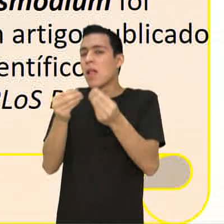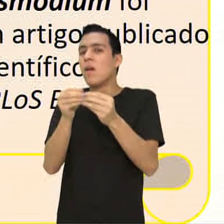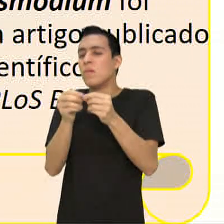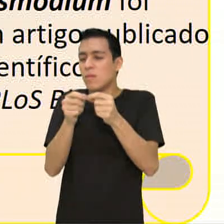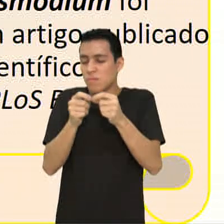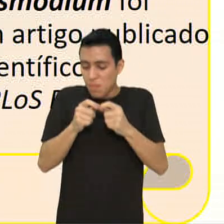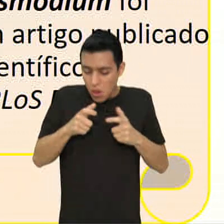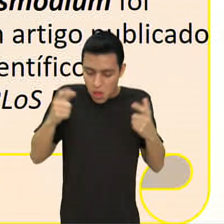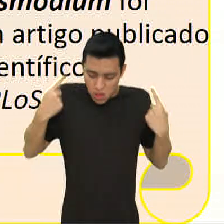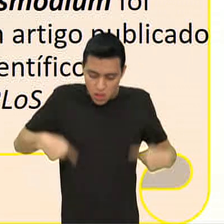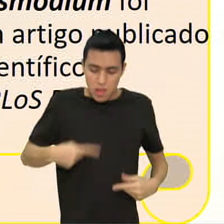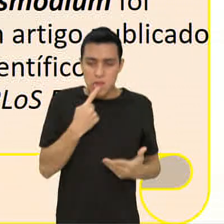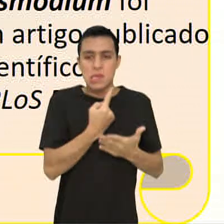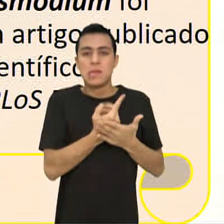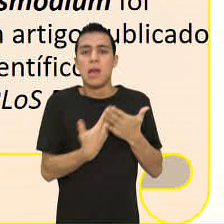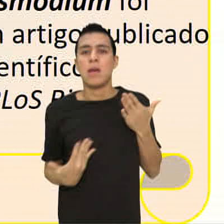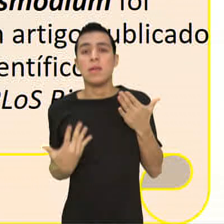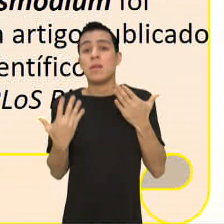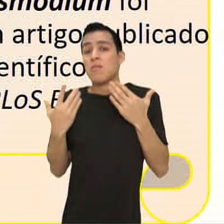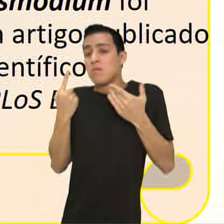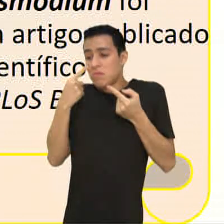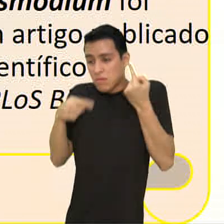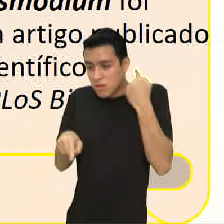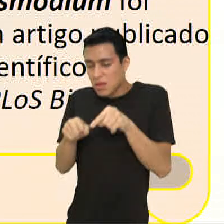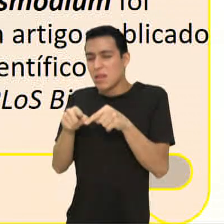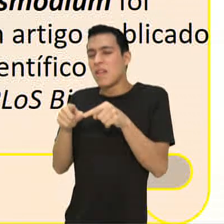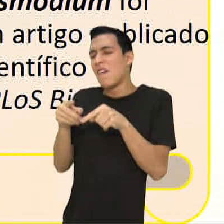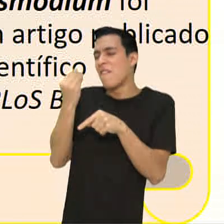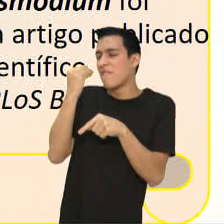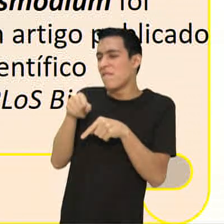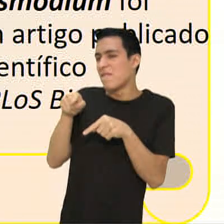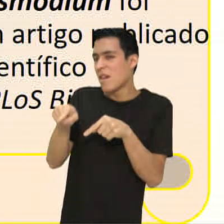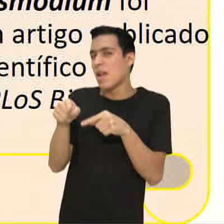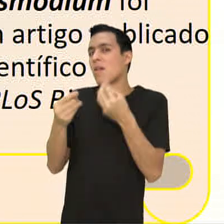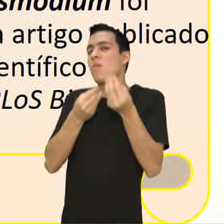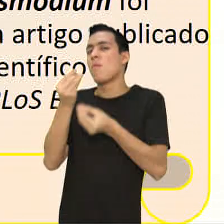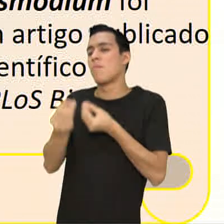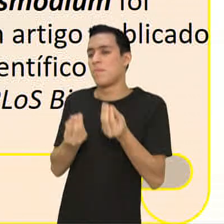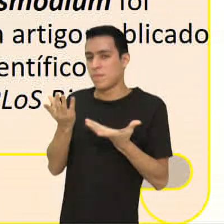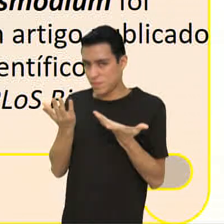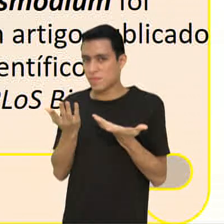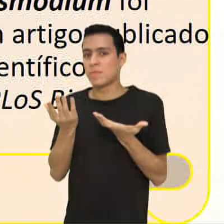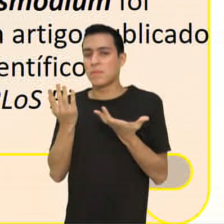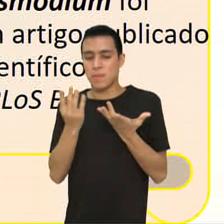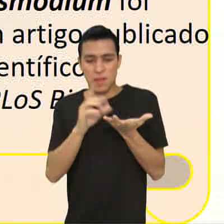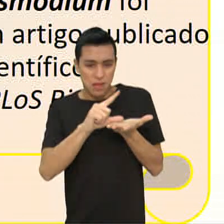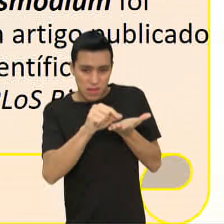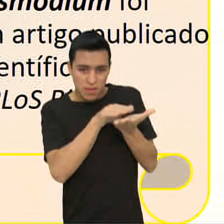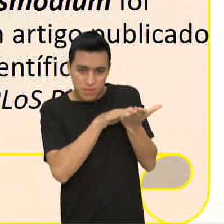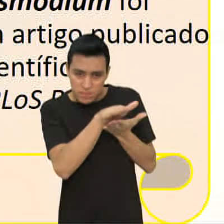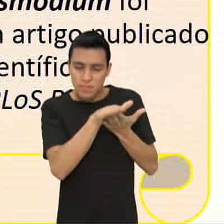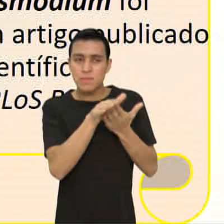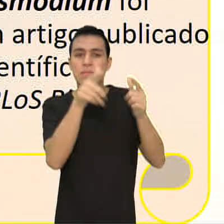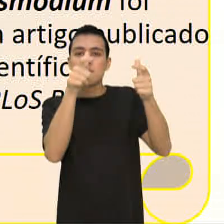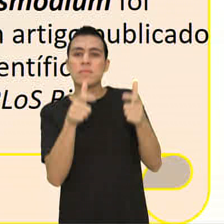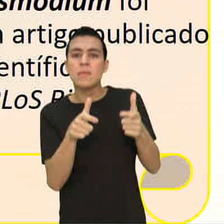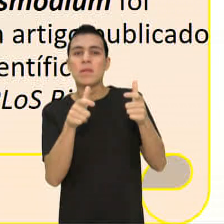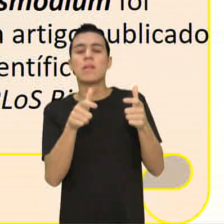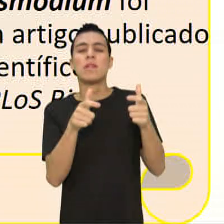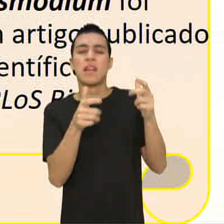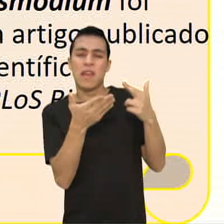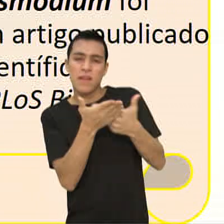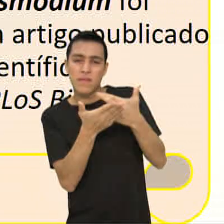proliferação no sangue humano. A descoberta do calcanhar de Aquiles do Plasmodium foi descrita em um artigo publicado no periódico